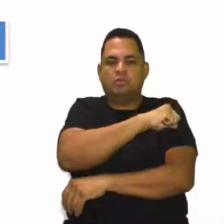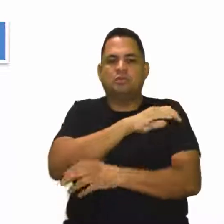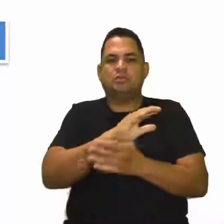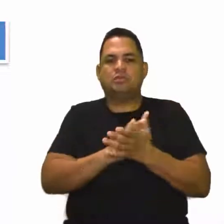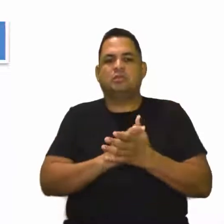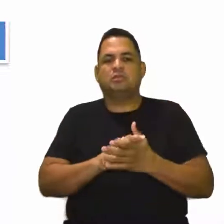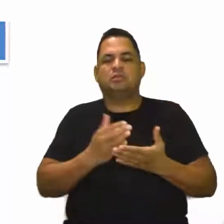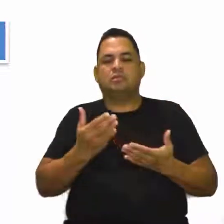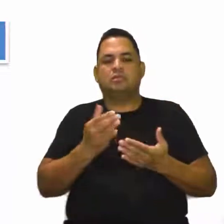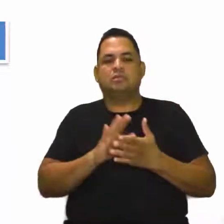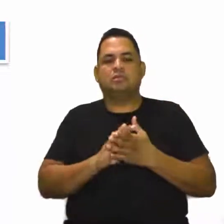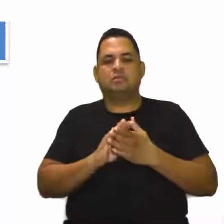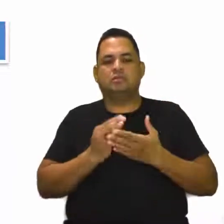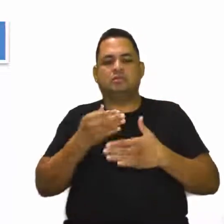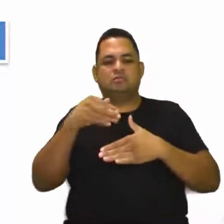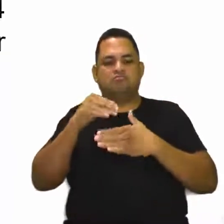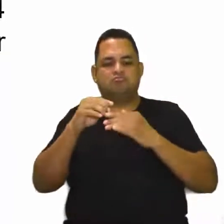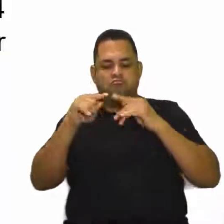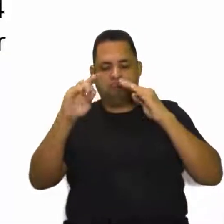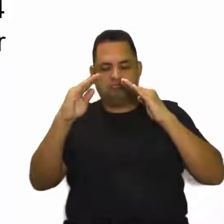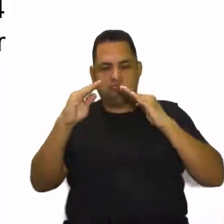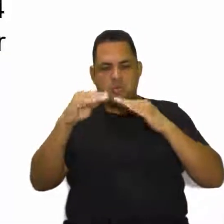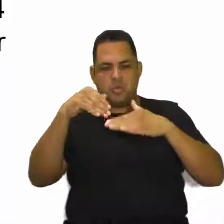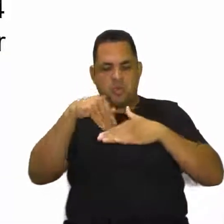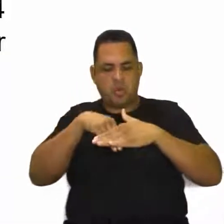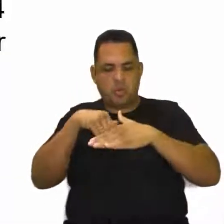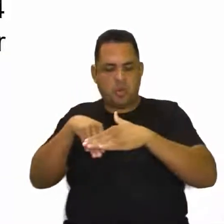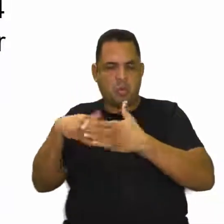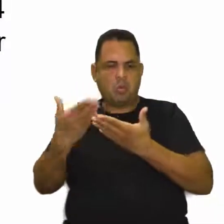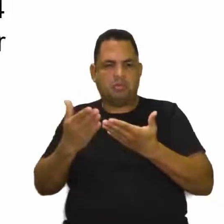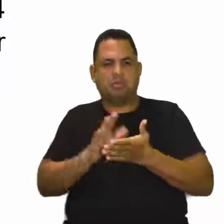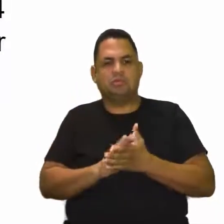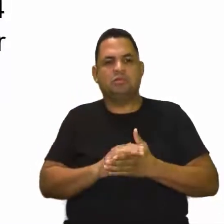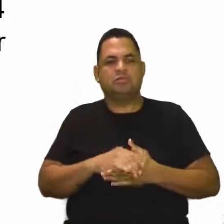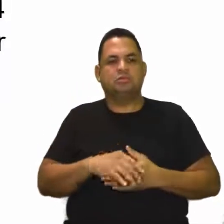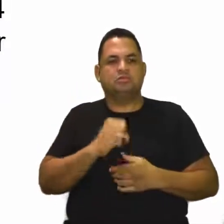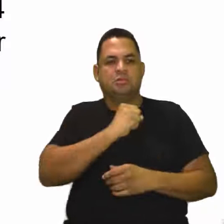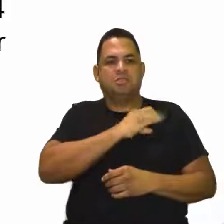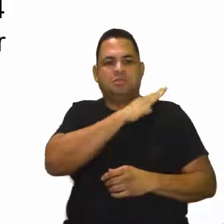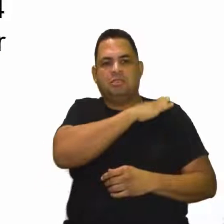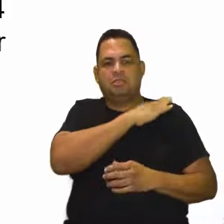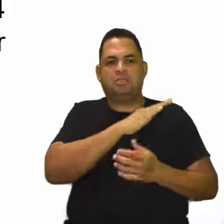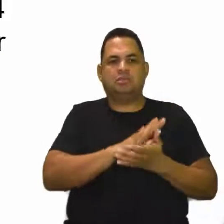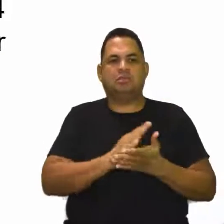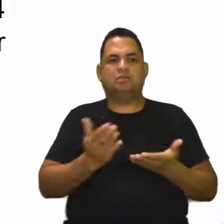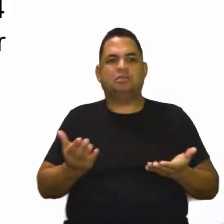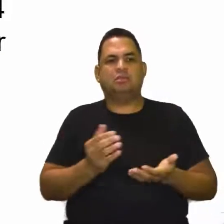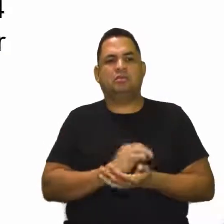um túmulo, um jazido enorme desses militares.